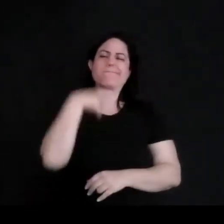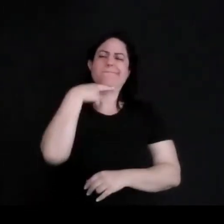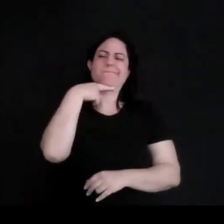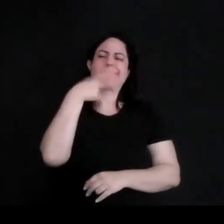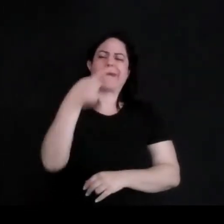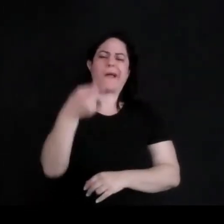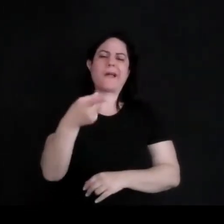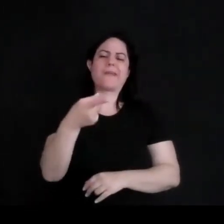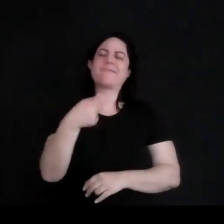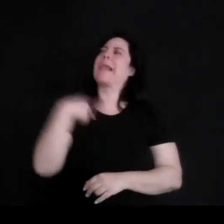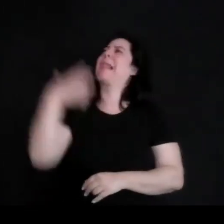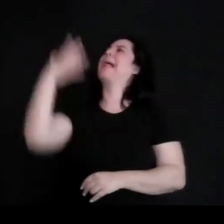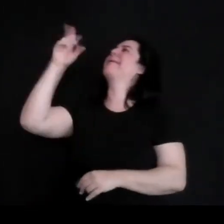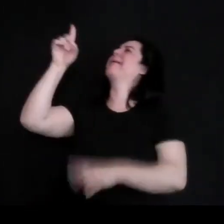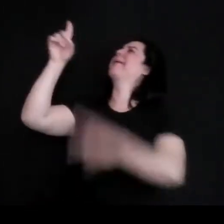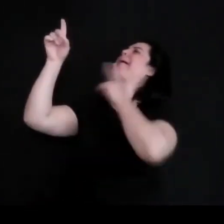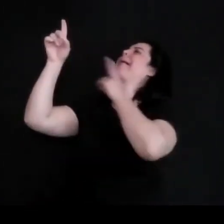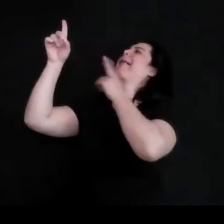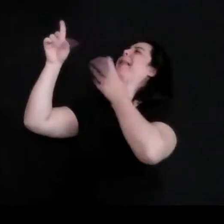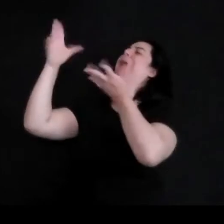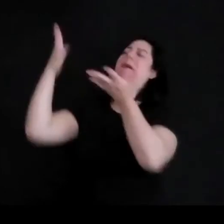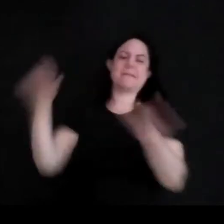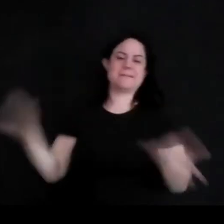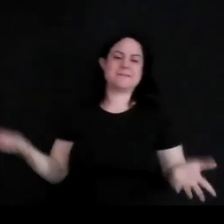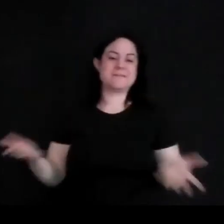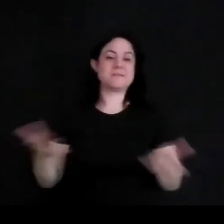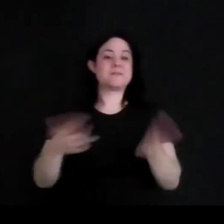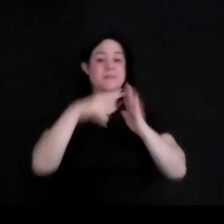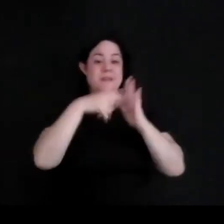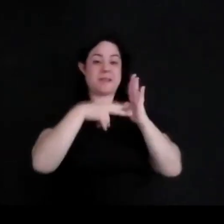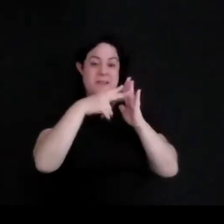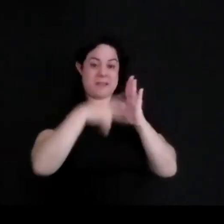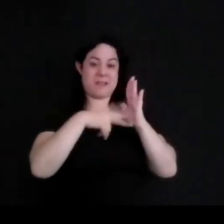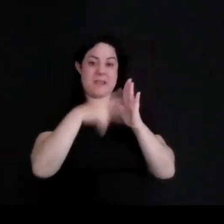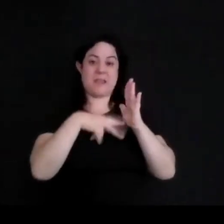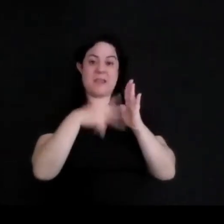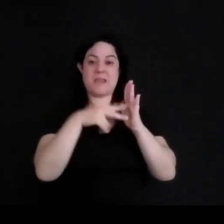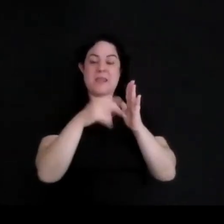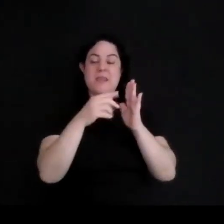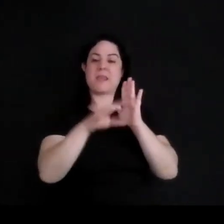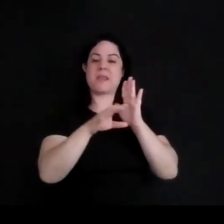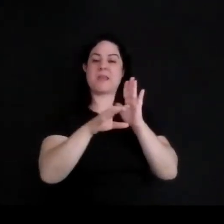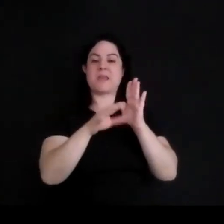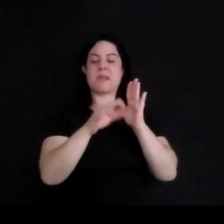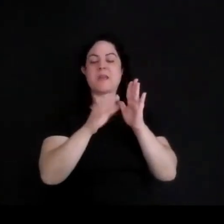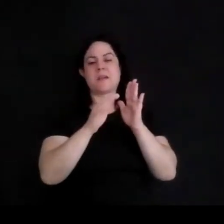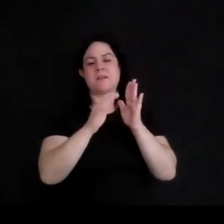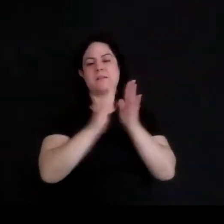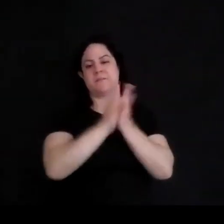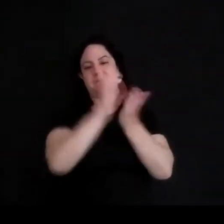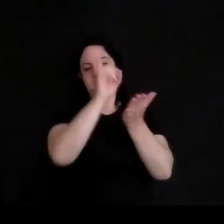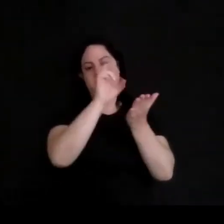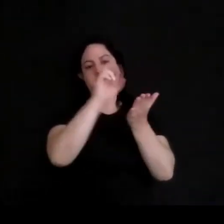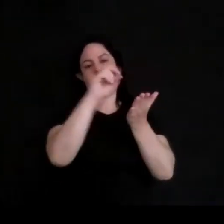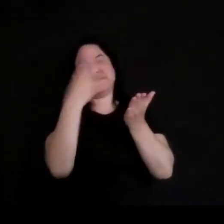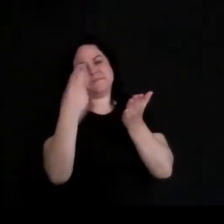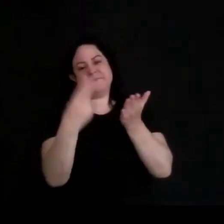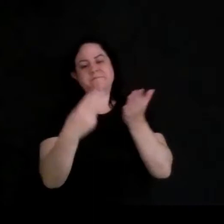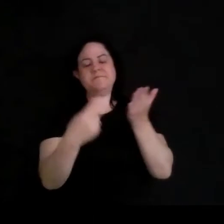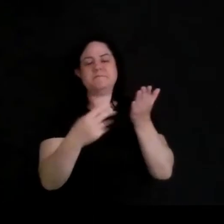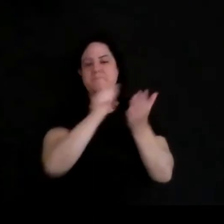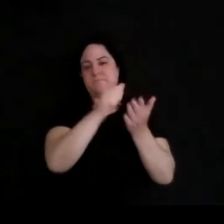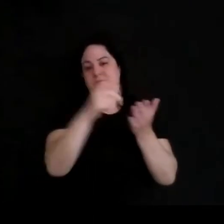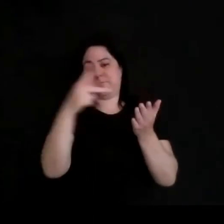vai lá e reclama com Deus. Vamos ler. Abra sua Bíblia comigo, ou o livro Bíblia, ou um aplicativo no